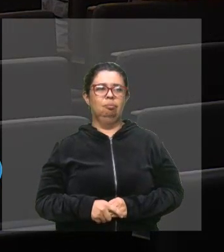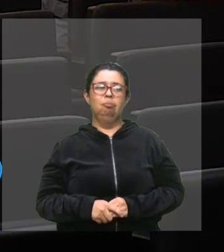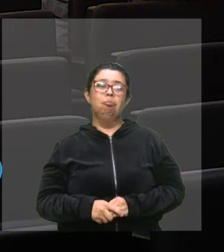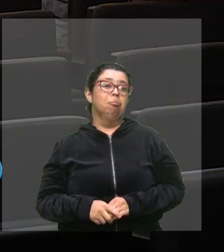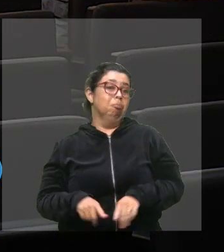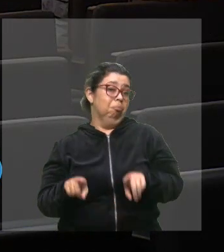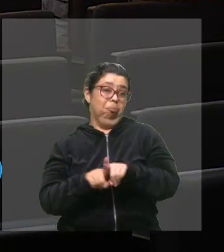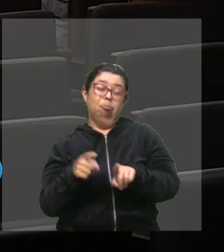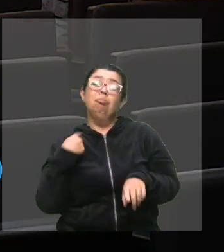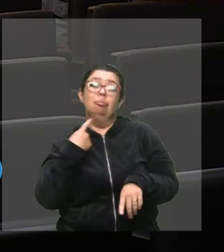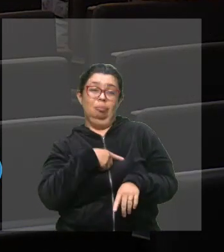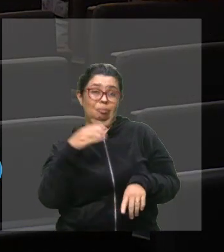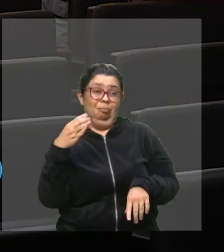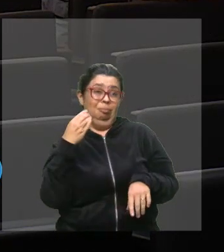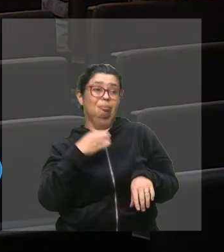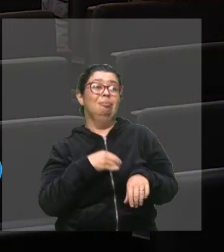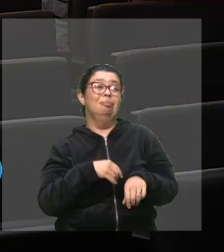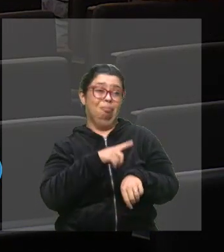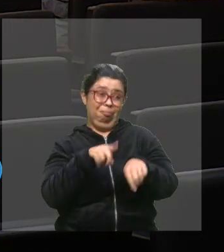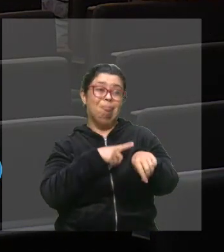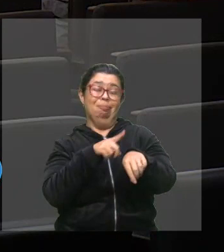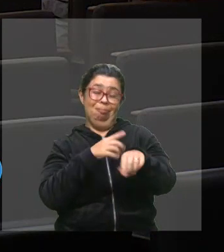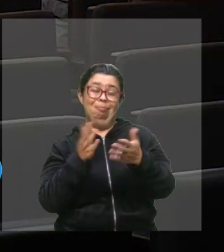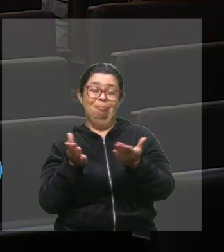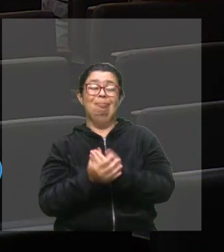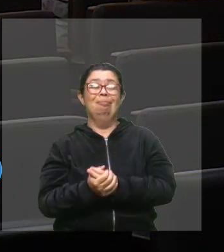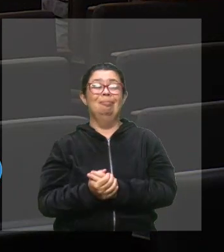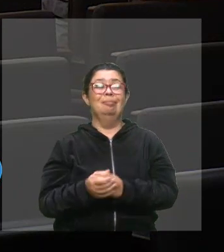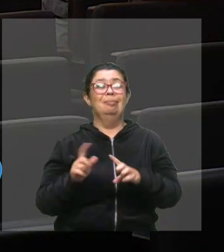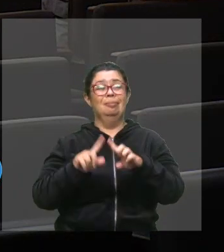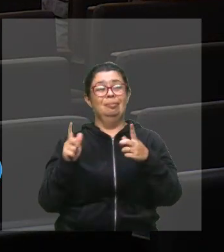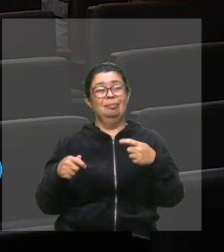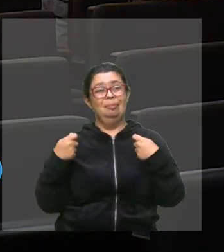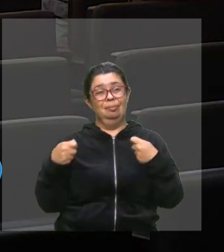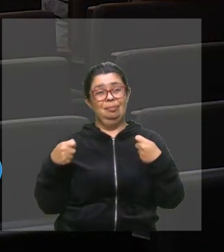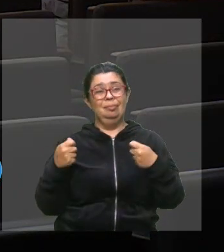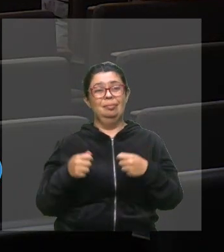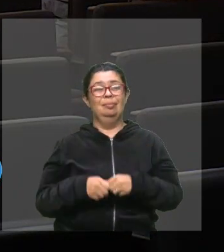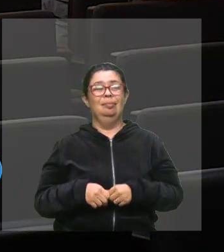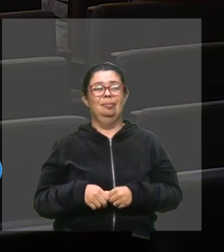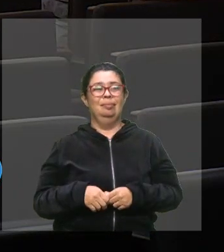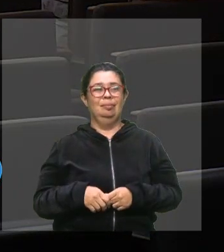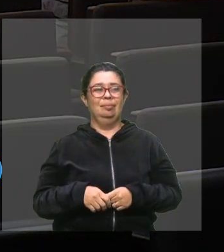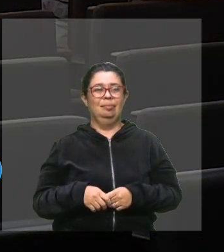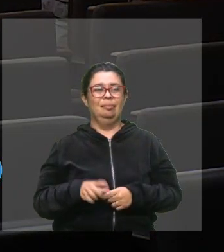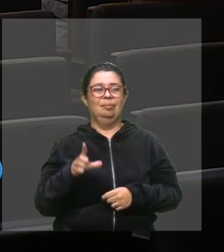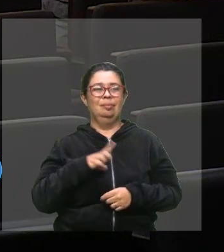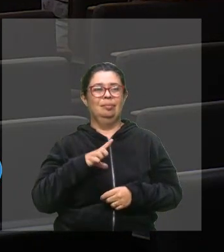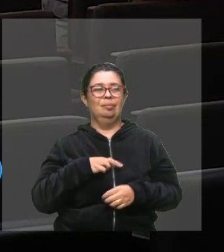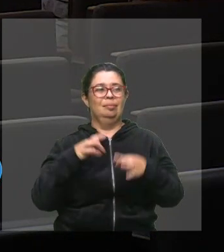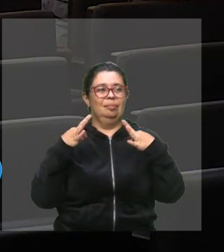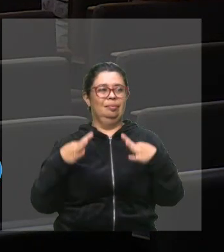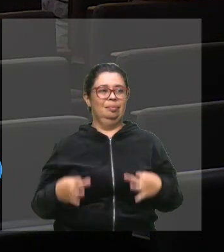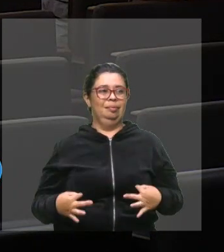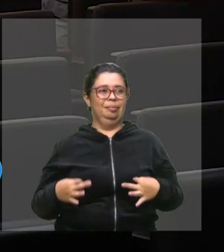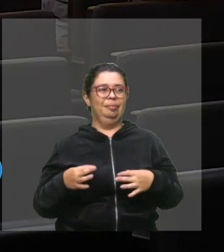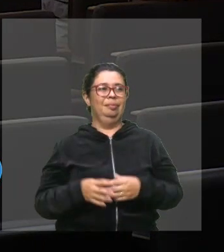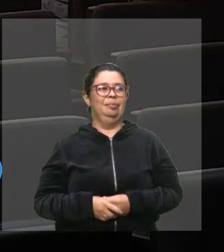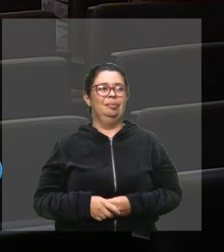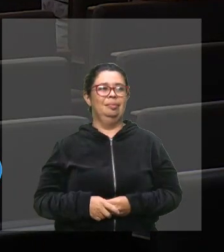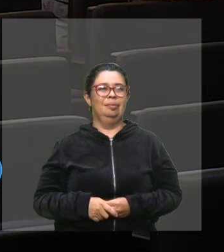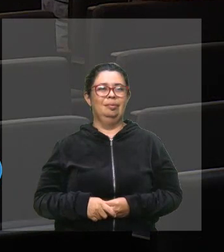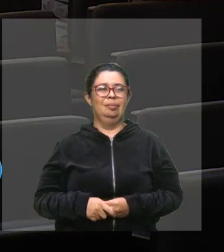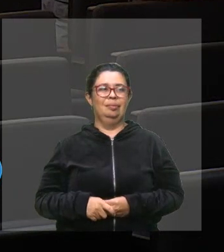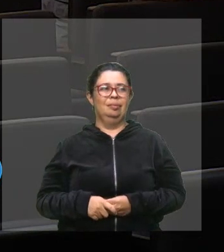a gente queria, mas tem os trâmites legais que aqui tem que passar dentro da Câmara para que saia daqui um projeto maduro,